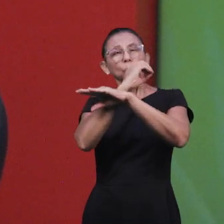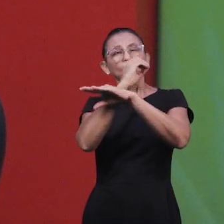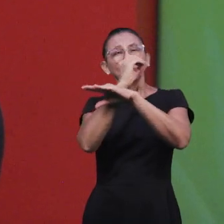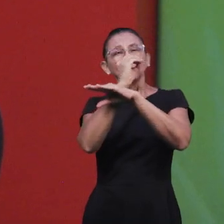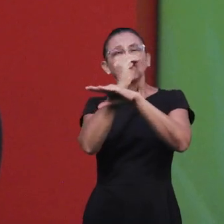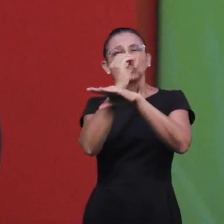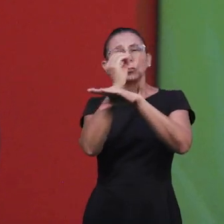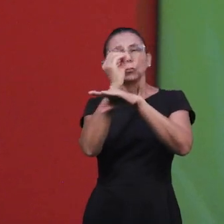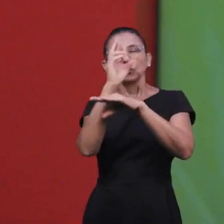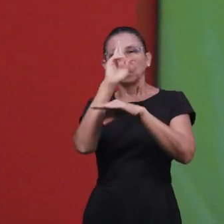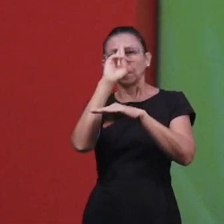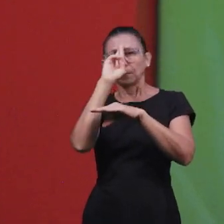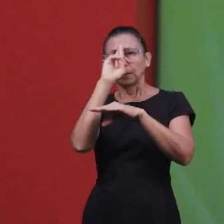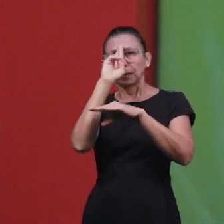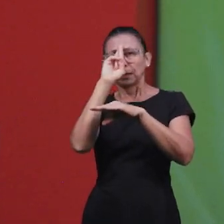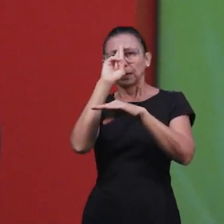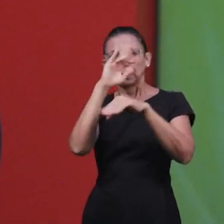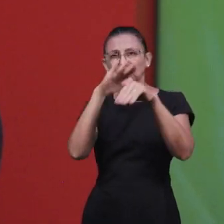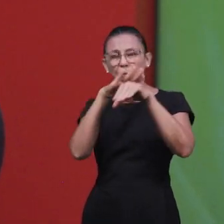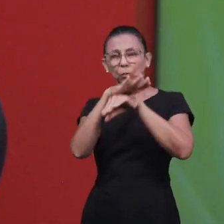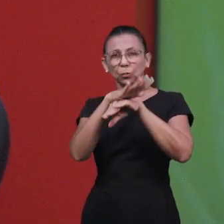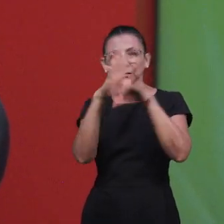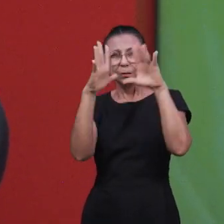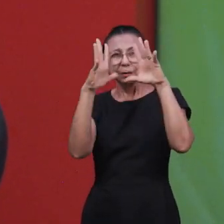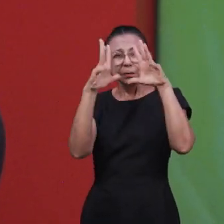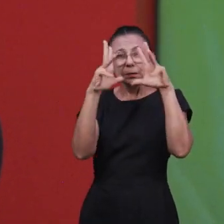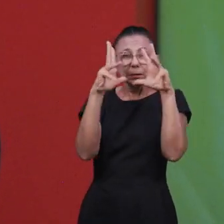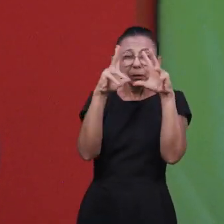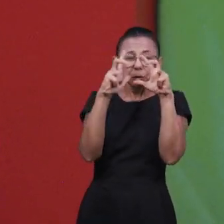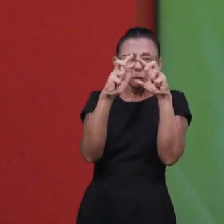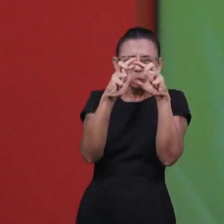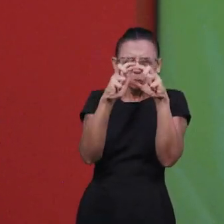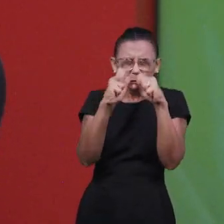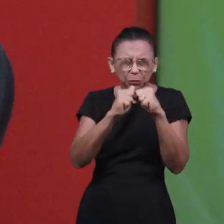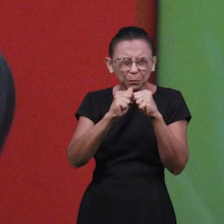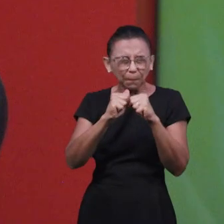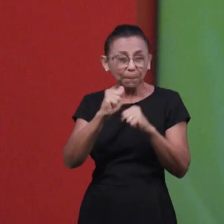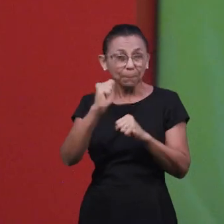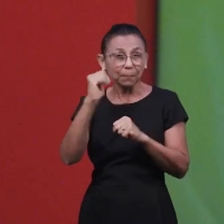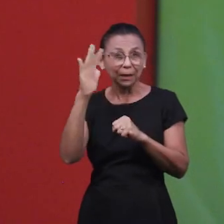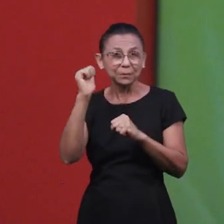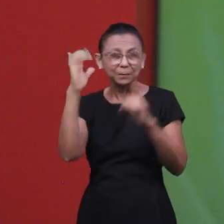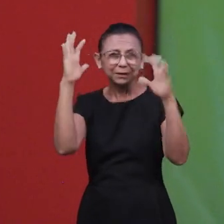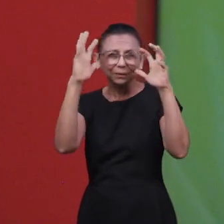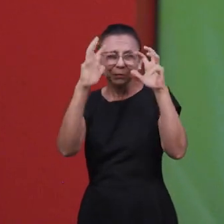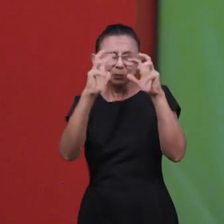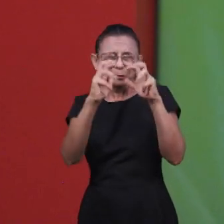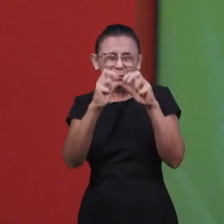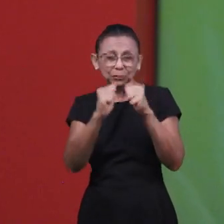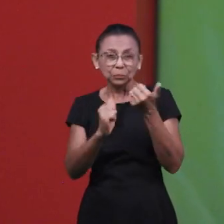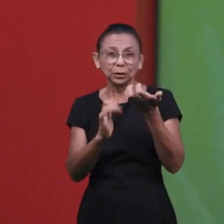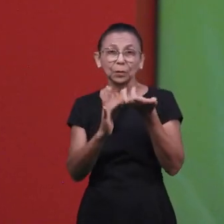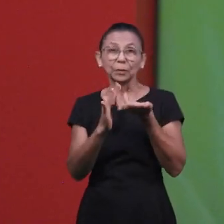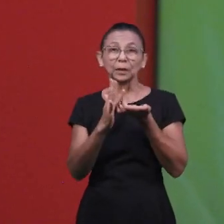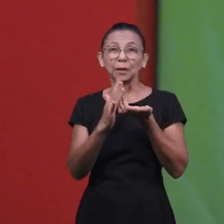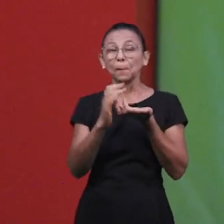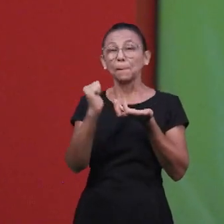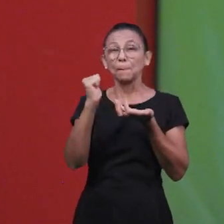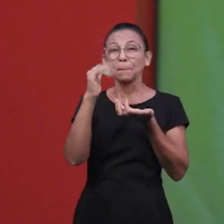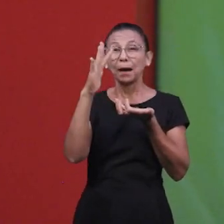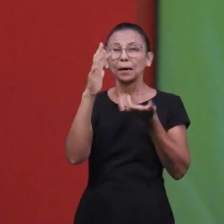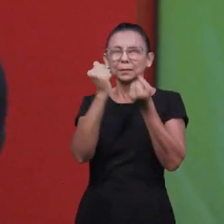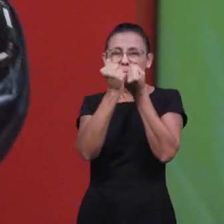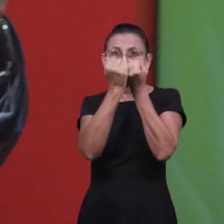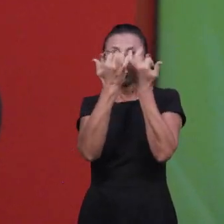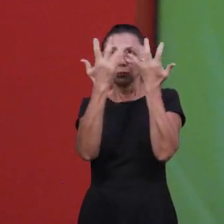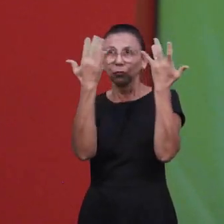meia-noite, a noite fica mais escura. Quanto mais escura a noite, mais a luz brilha. Então ele